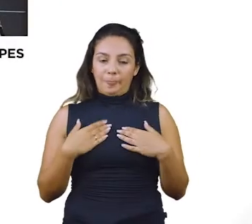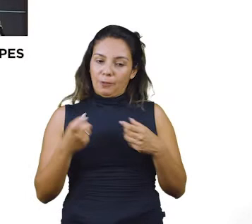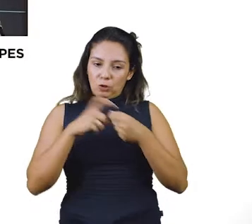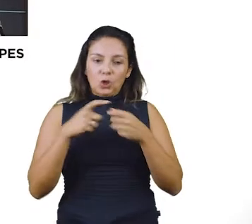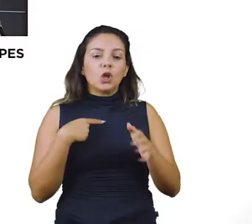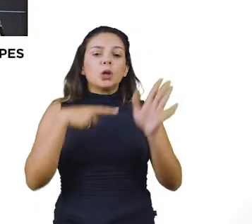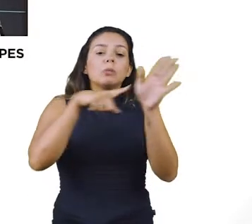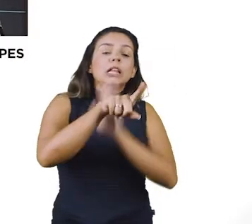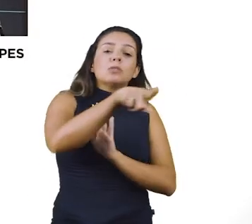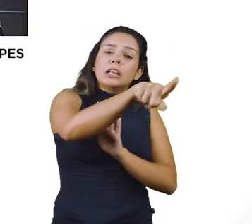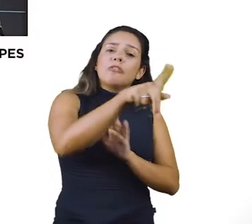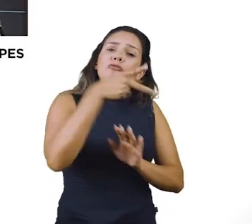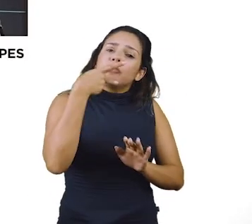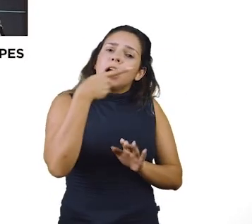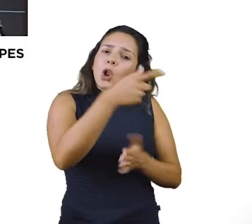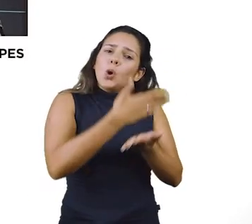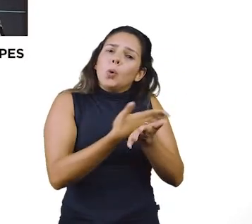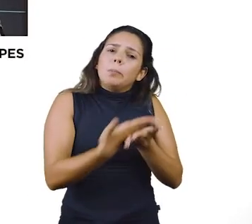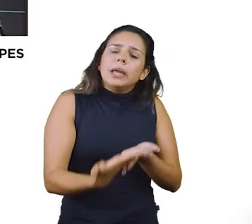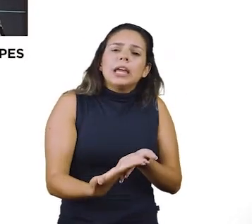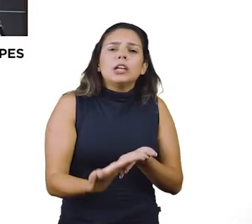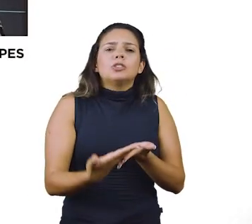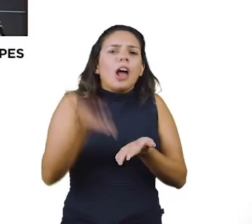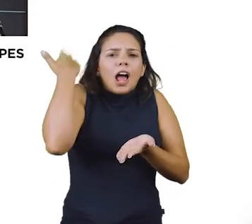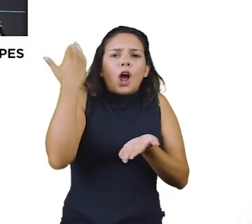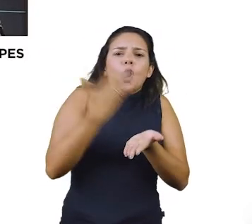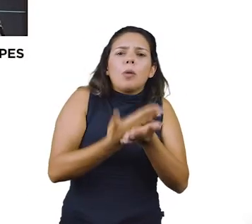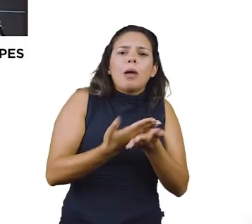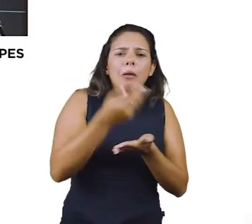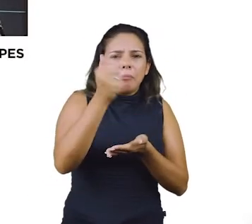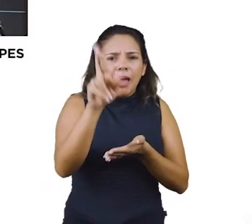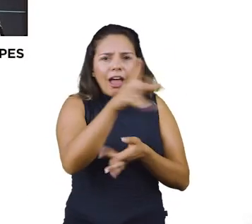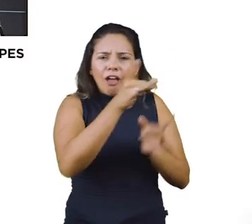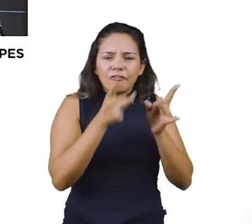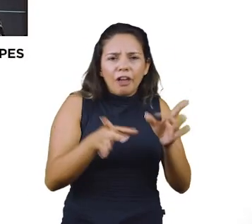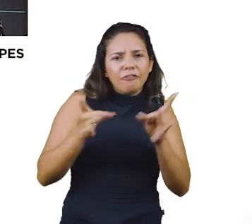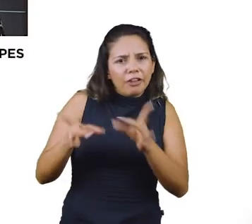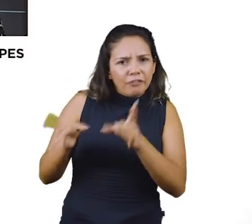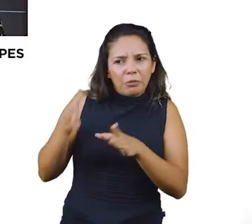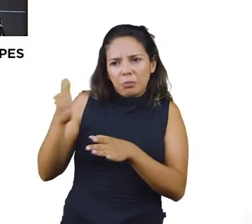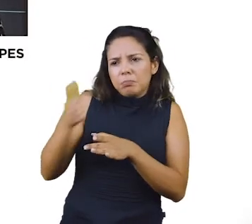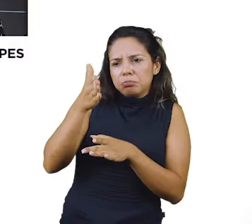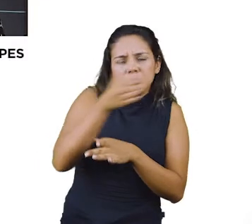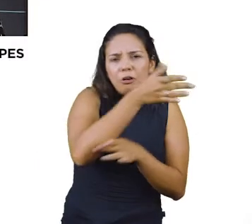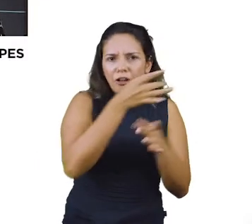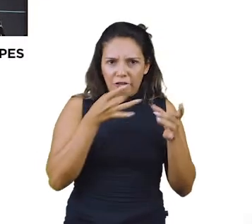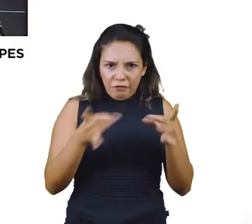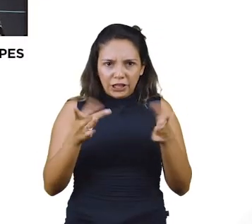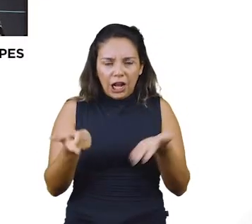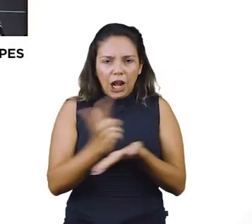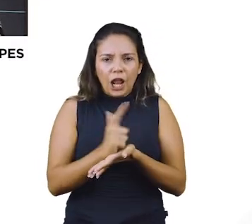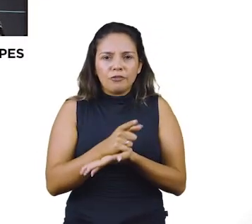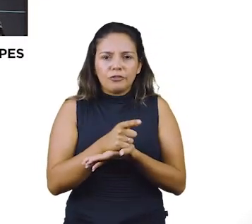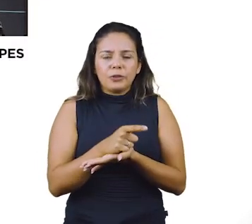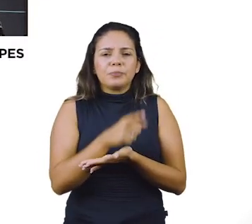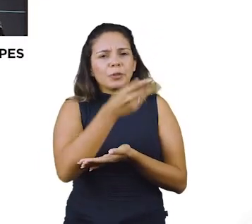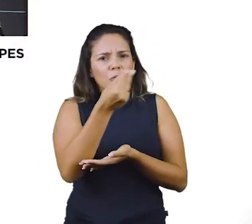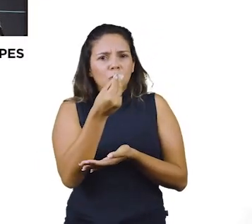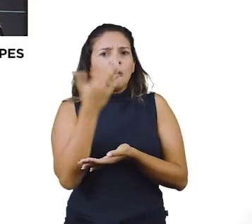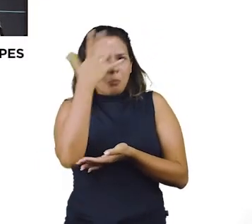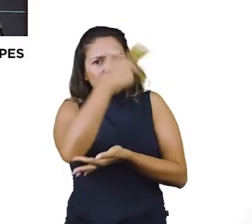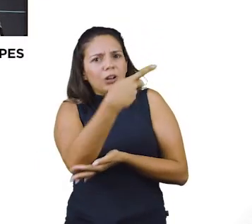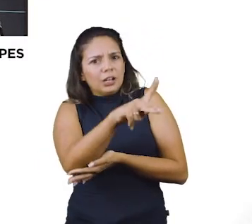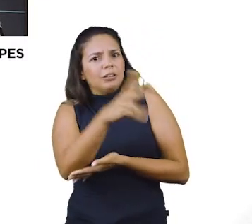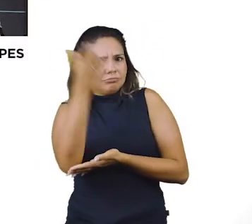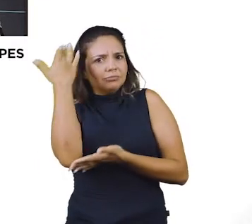seu, você citou aí, você percorria bar em bar vendendo o seu livro, né? É um belo exemplo, e a gente tem em Araxá